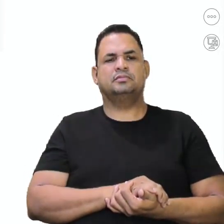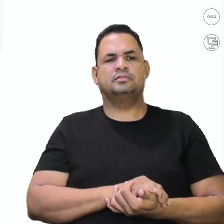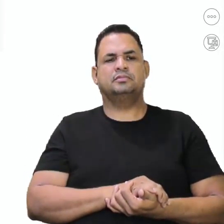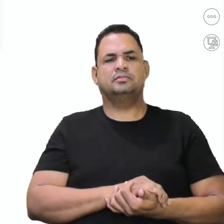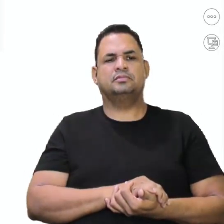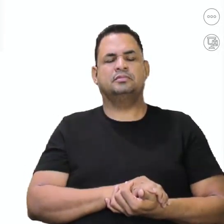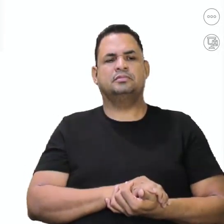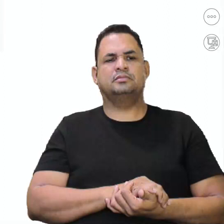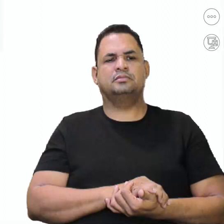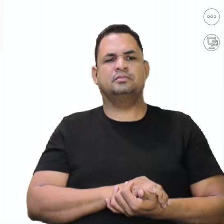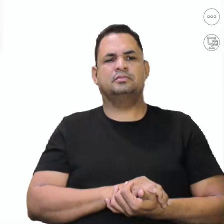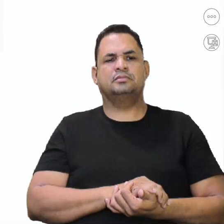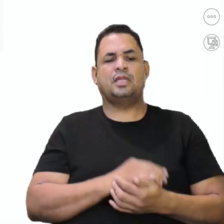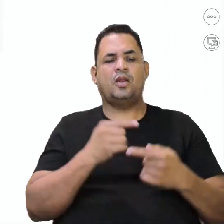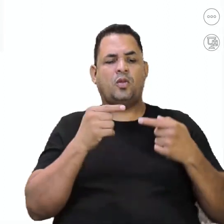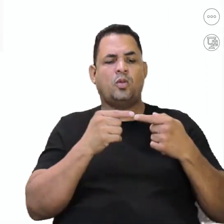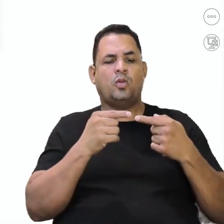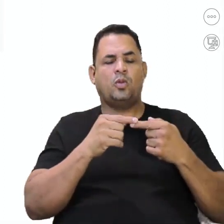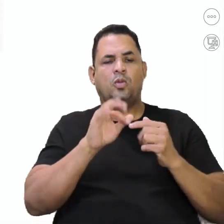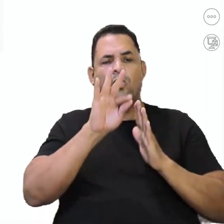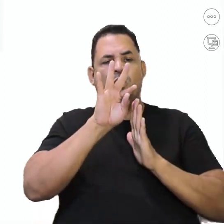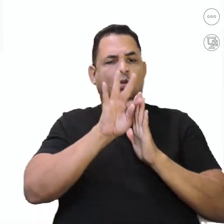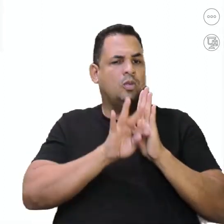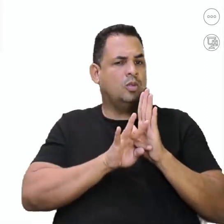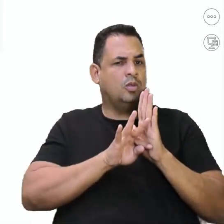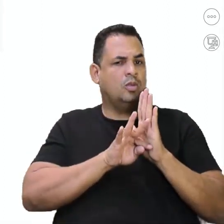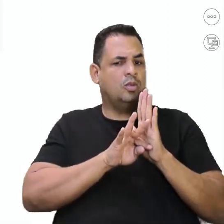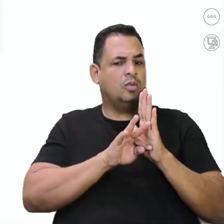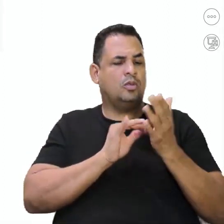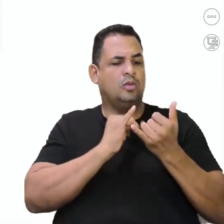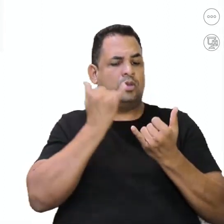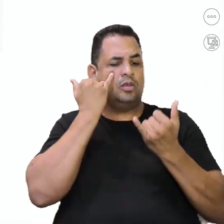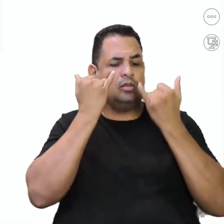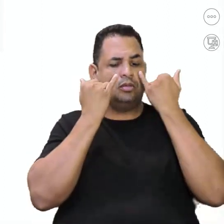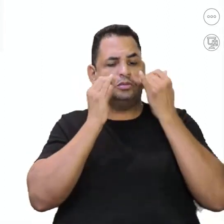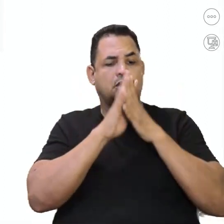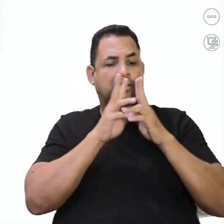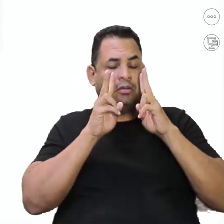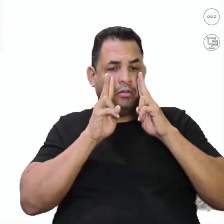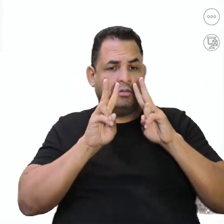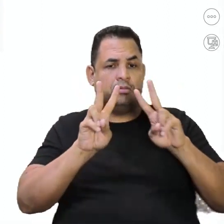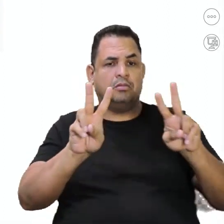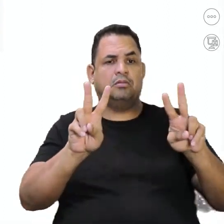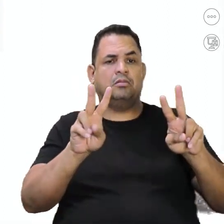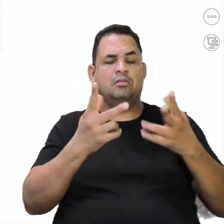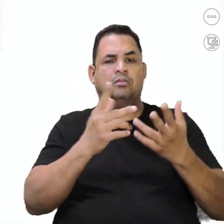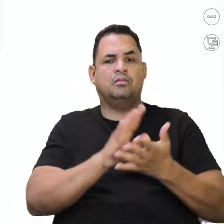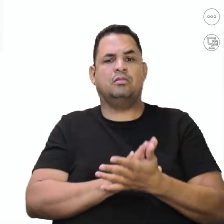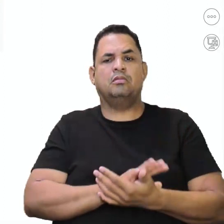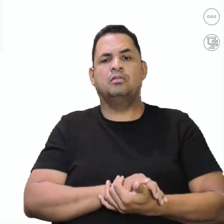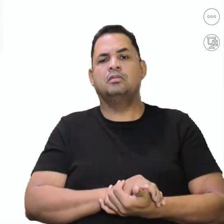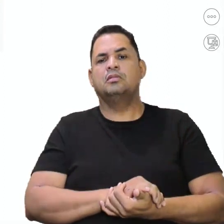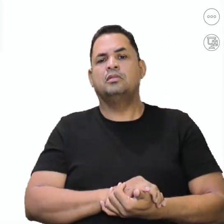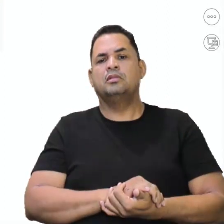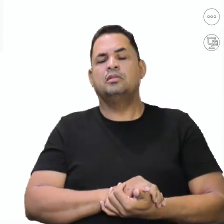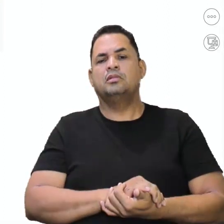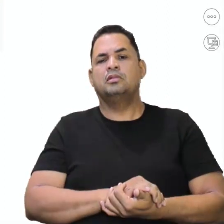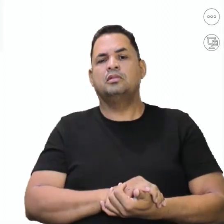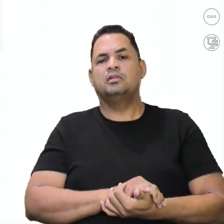visual information. Então, ele combina o texto e informações visuais. Então, você tem aqui, ó,